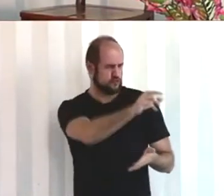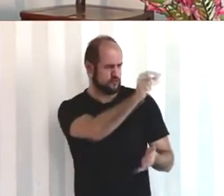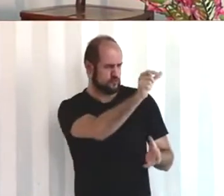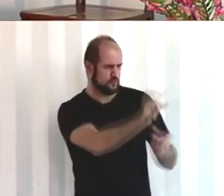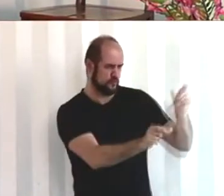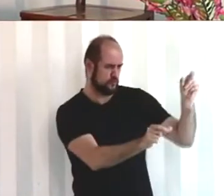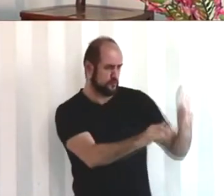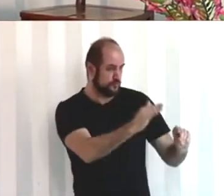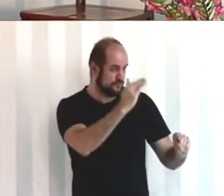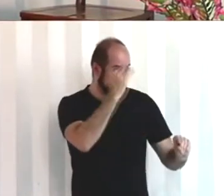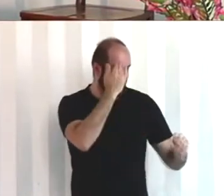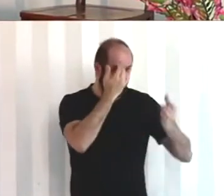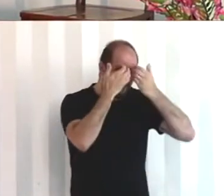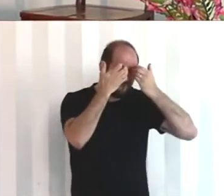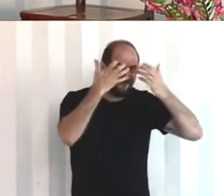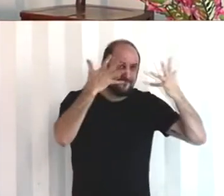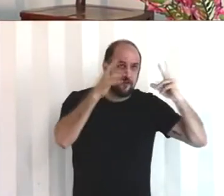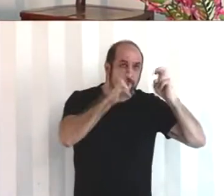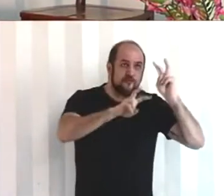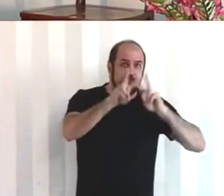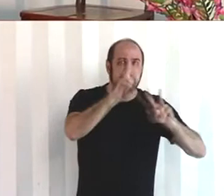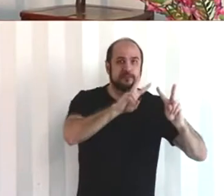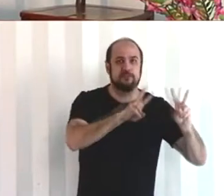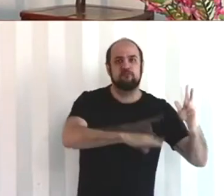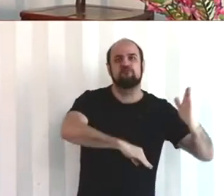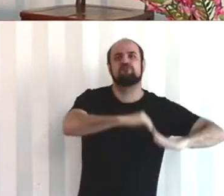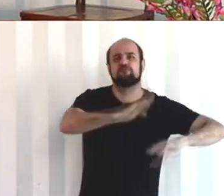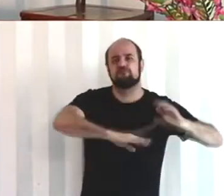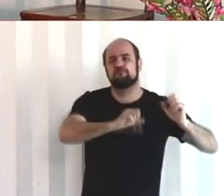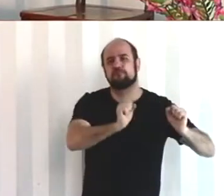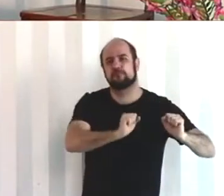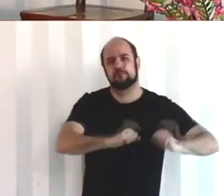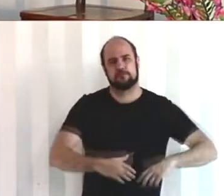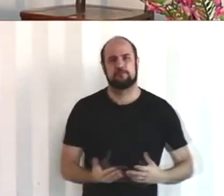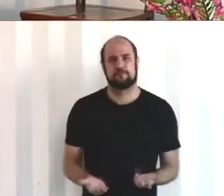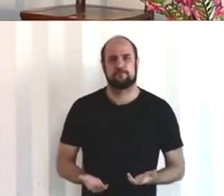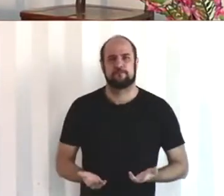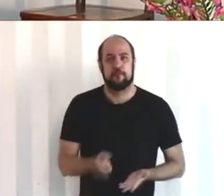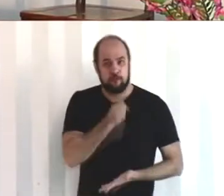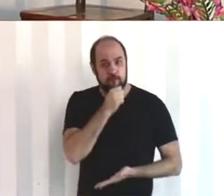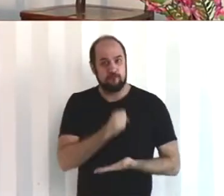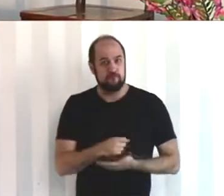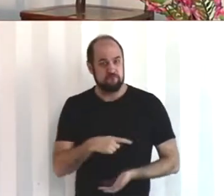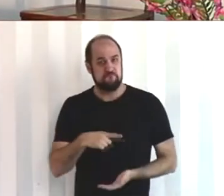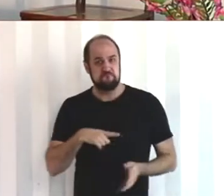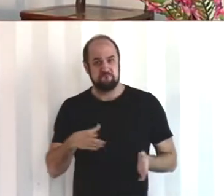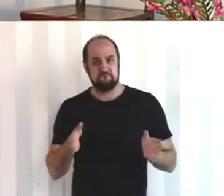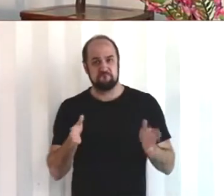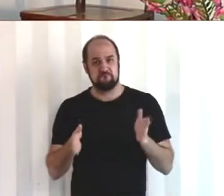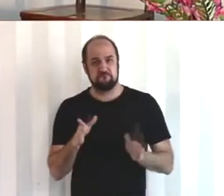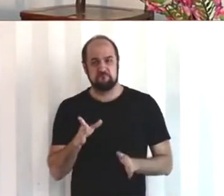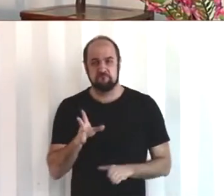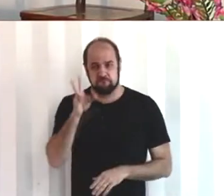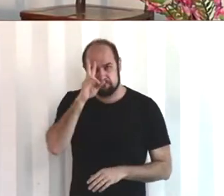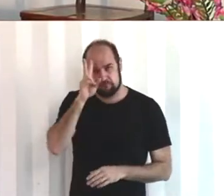tabernáculo, e o tabernáculo for edificado. Nós vemos isso registrado no Antigo Testamento, mas o que me chama a atenção está no Êxodo capítulo